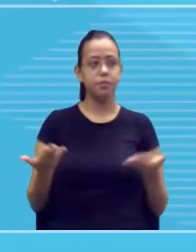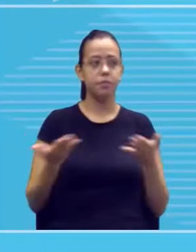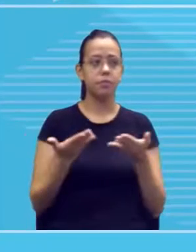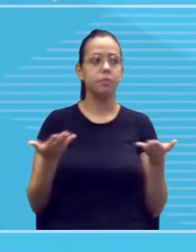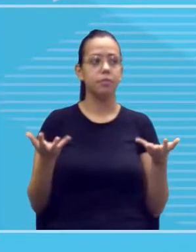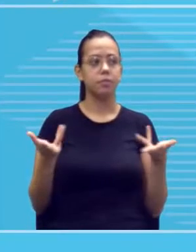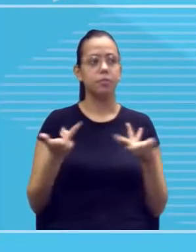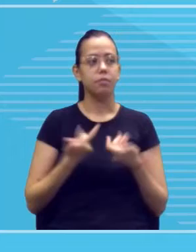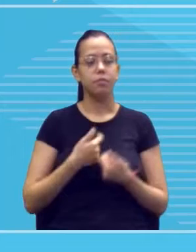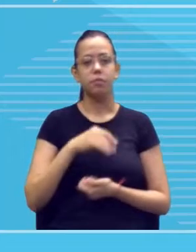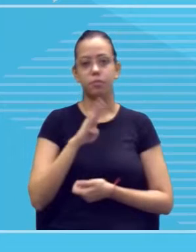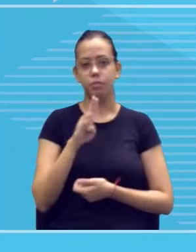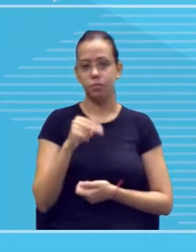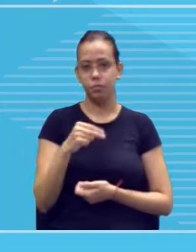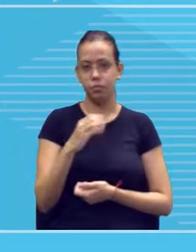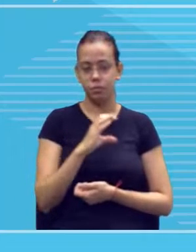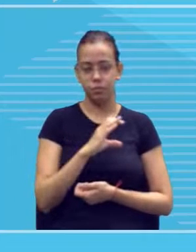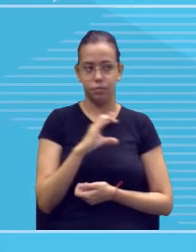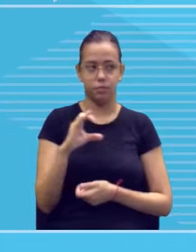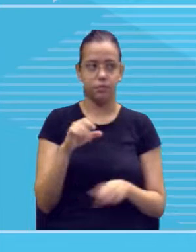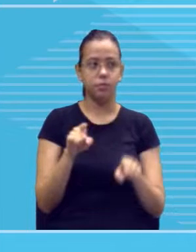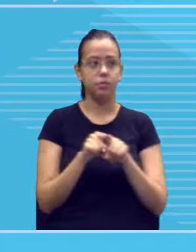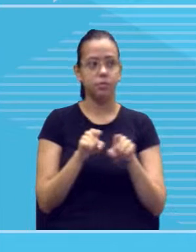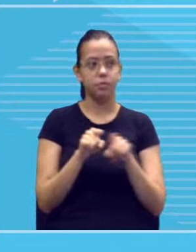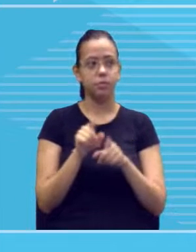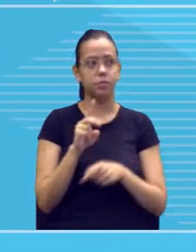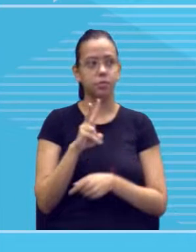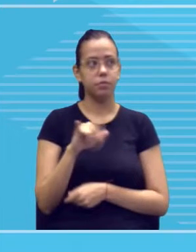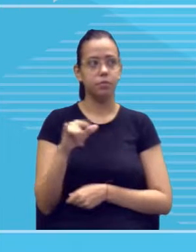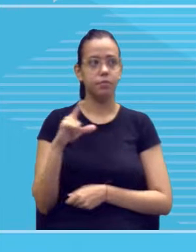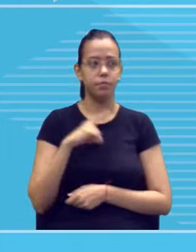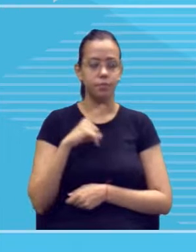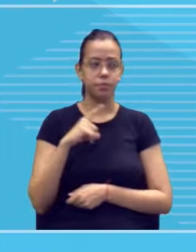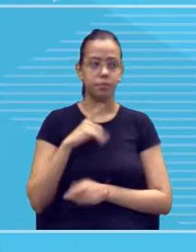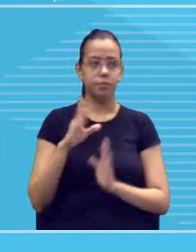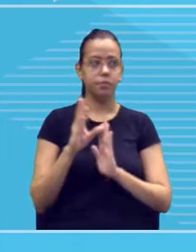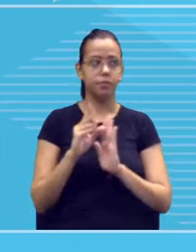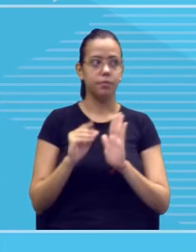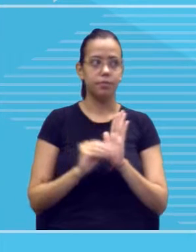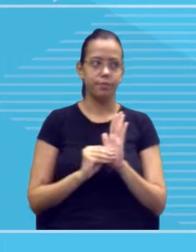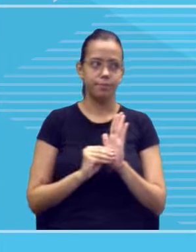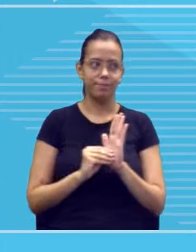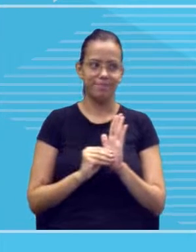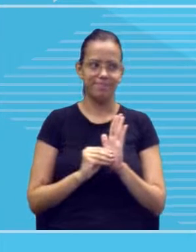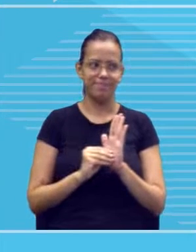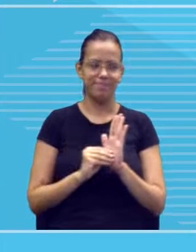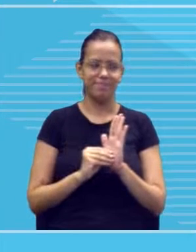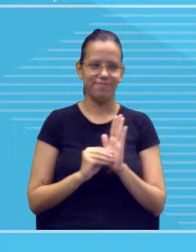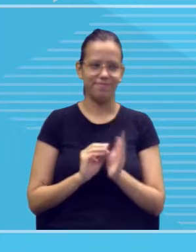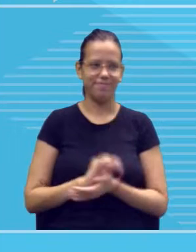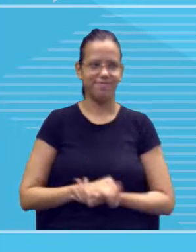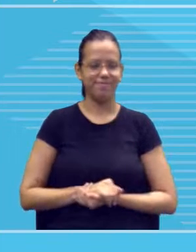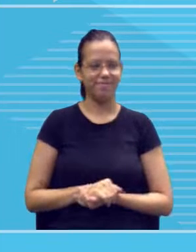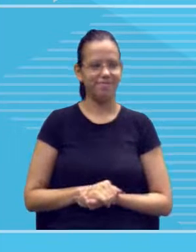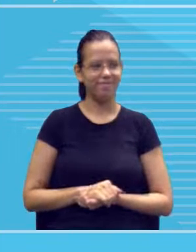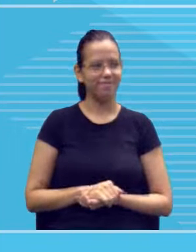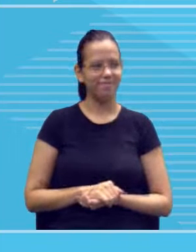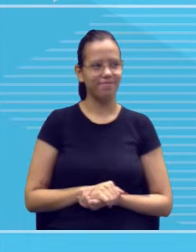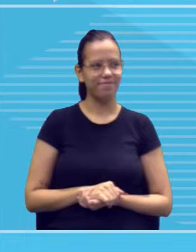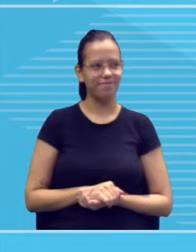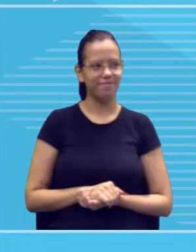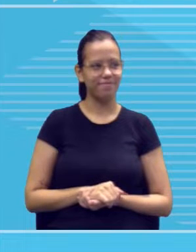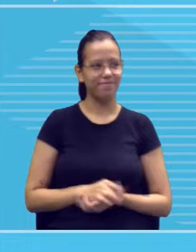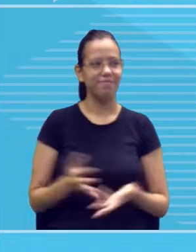a bncc ela também vai contemplar esse conteúdo de maneira que a habilidade